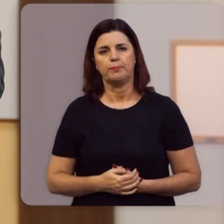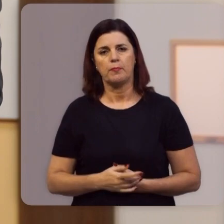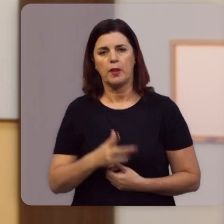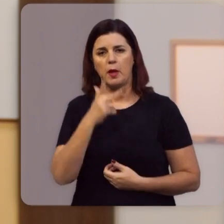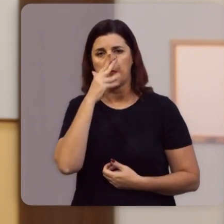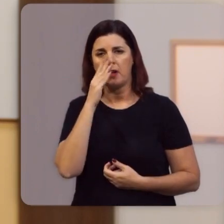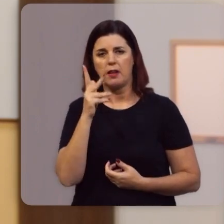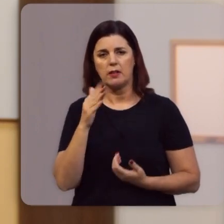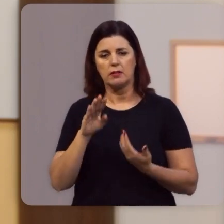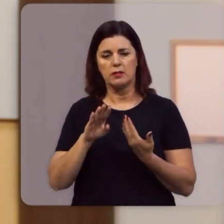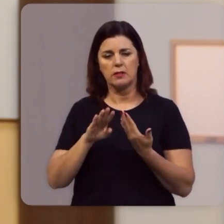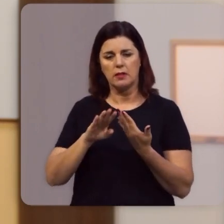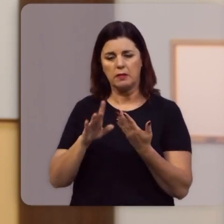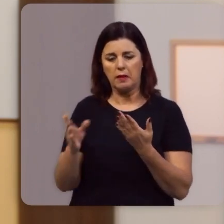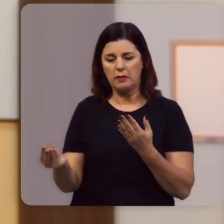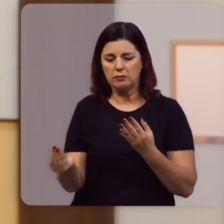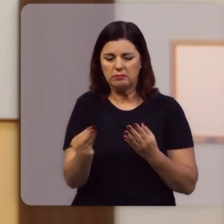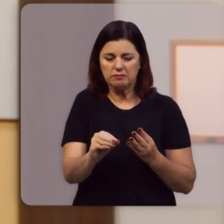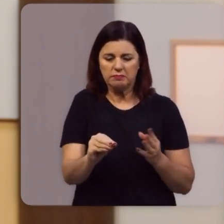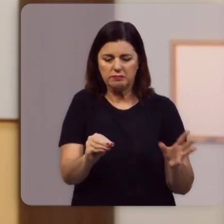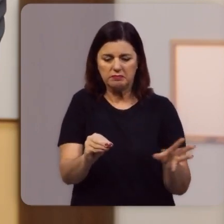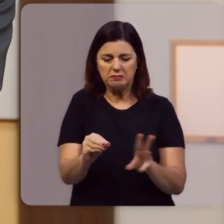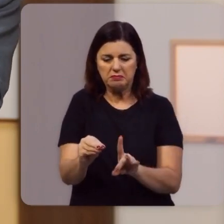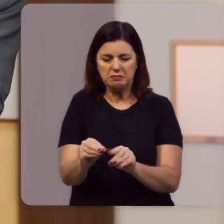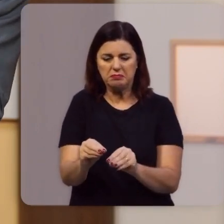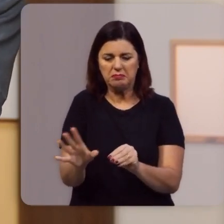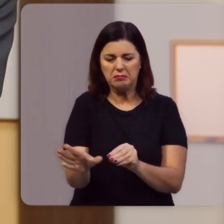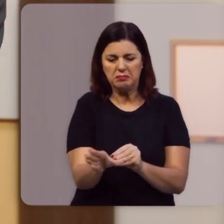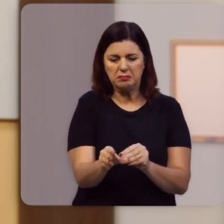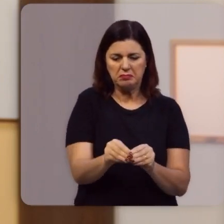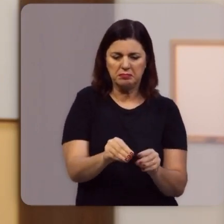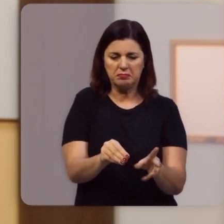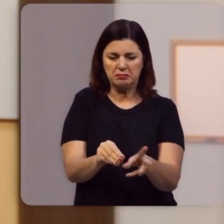que vão se aninhando, vão grudando como fuligem,